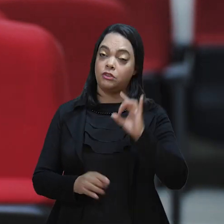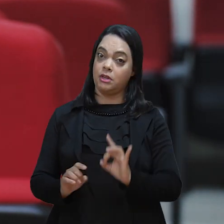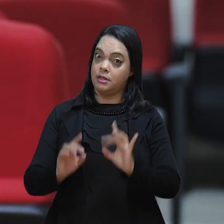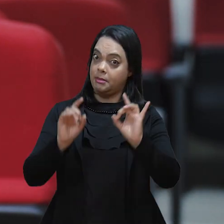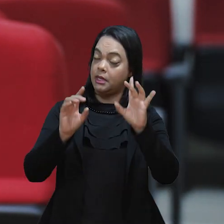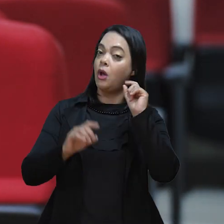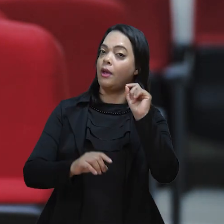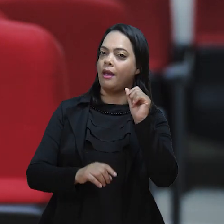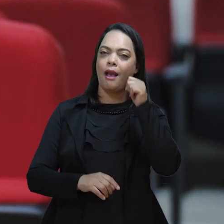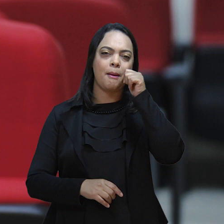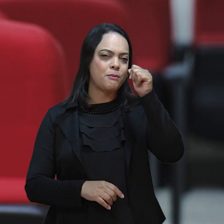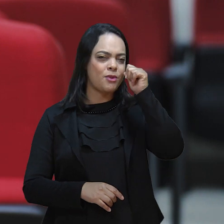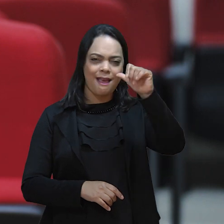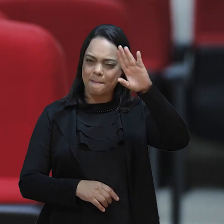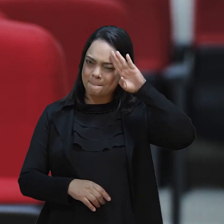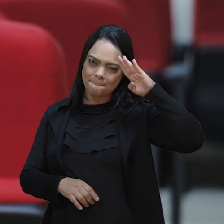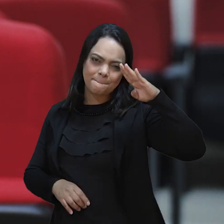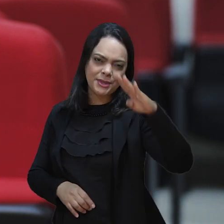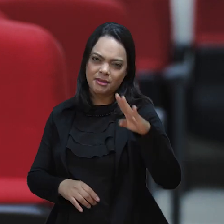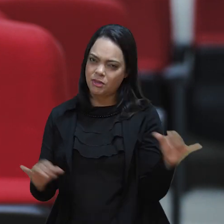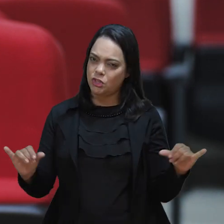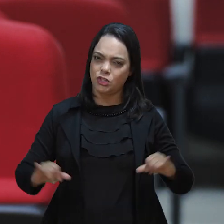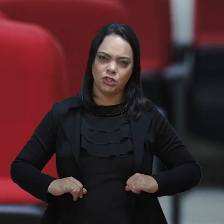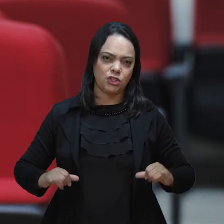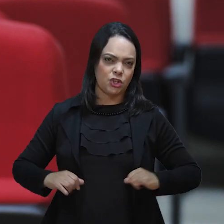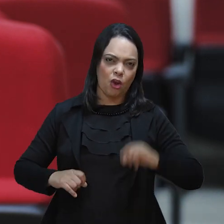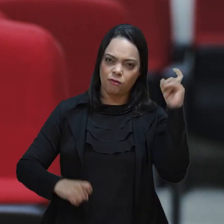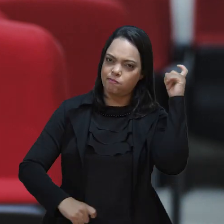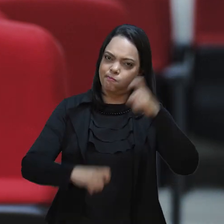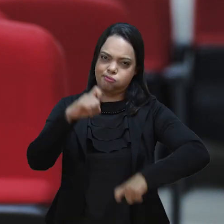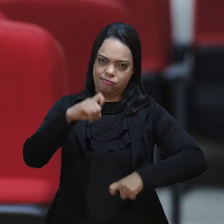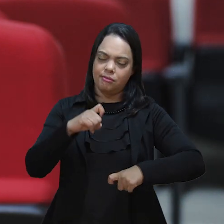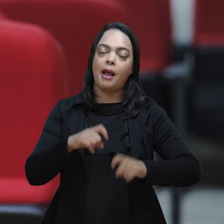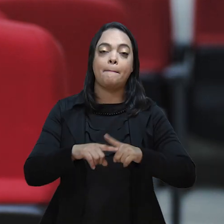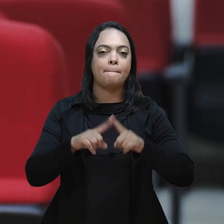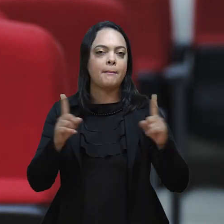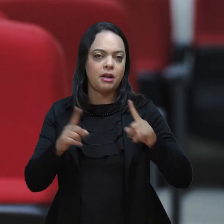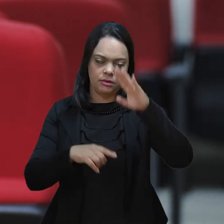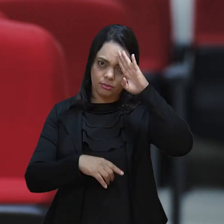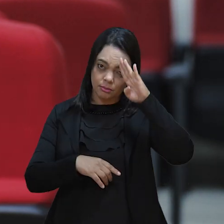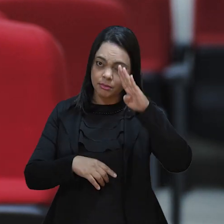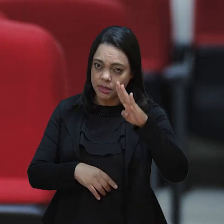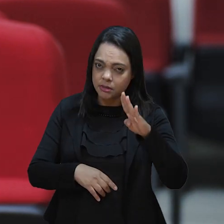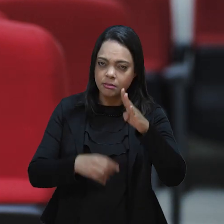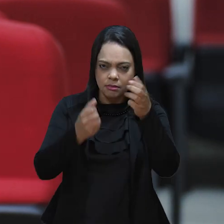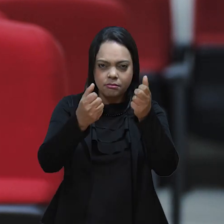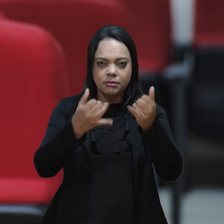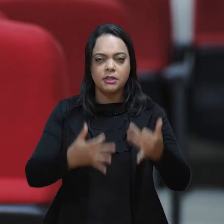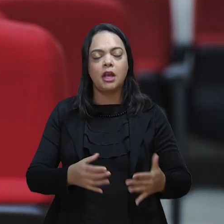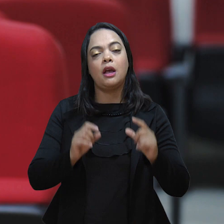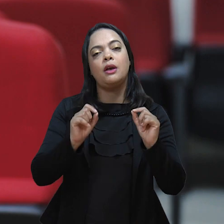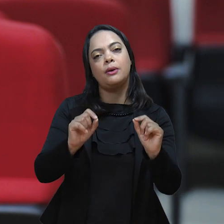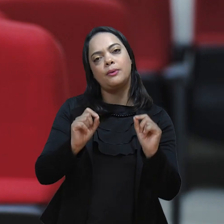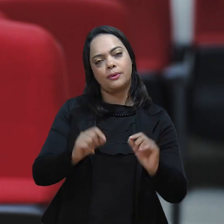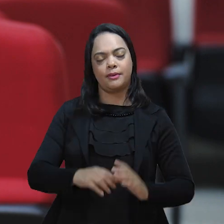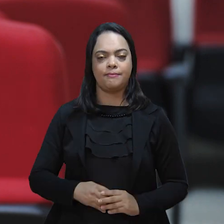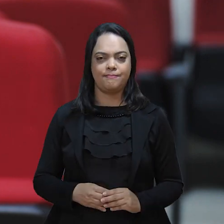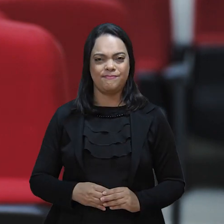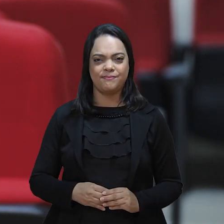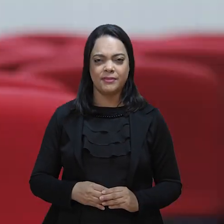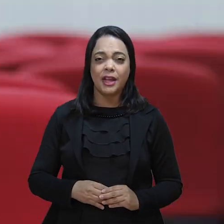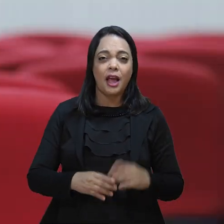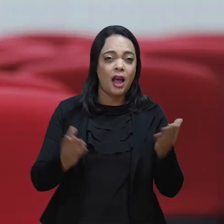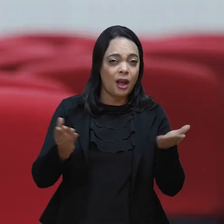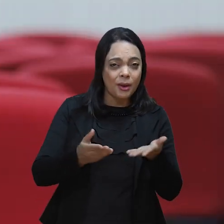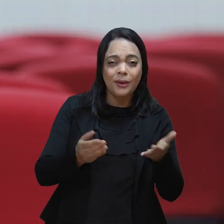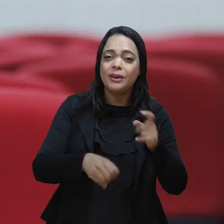é a principal vítima de violência sexual. Mas eu penso que o mais importante a dizer é que talvez esteja na